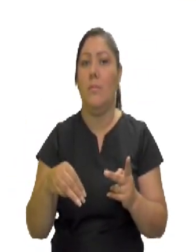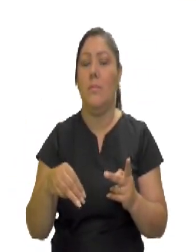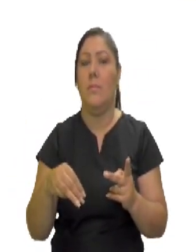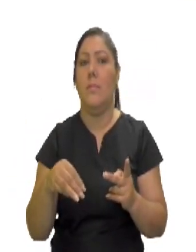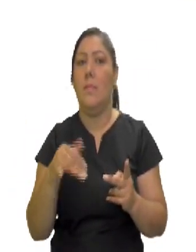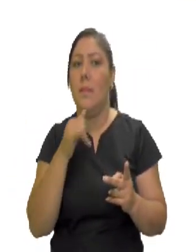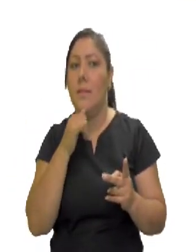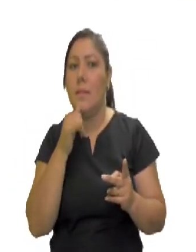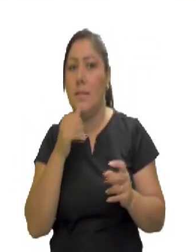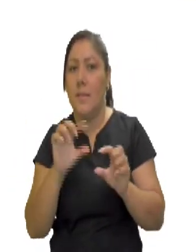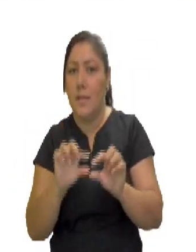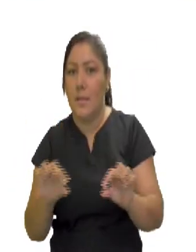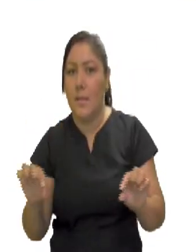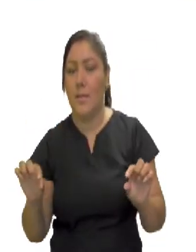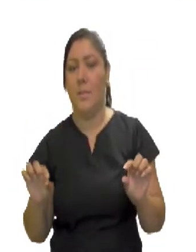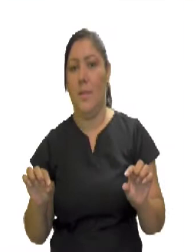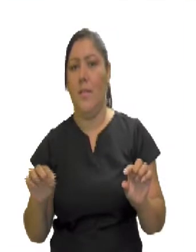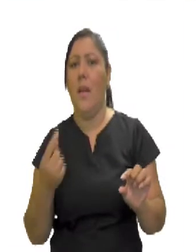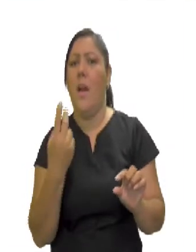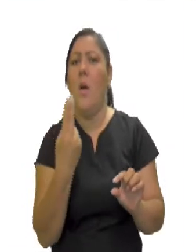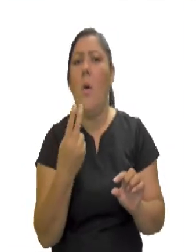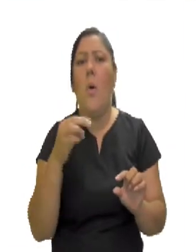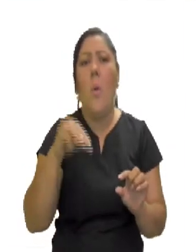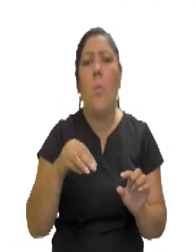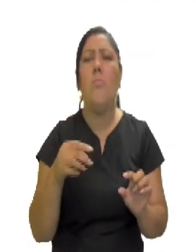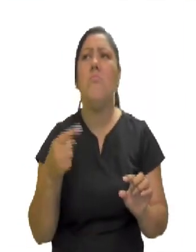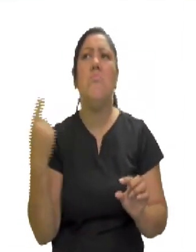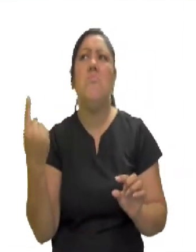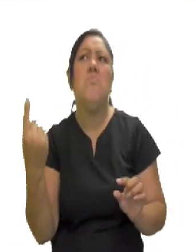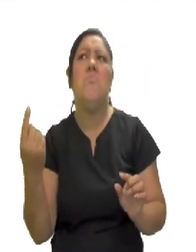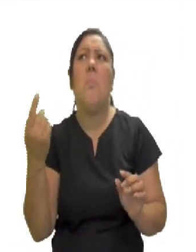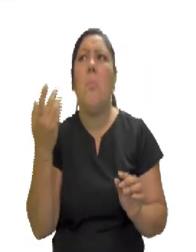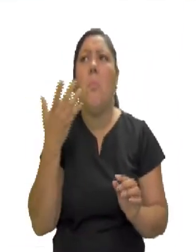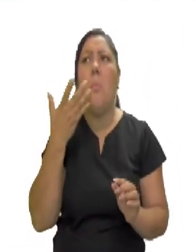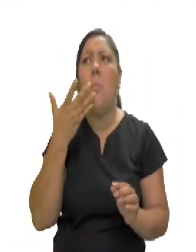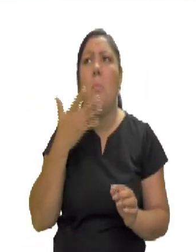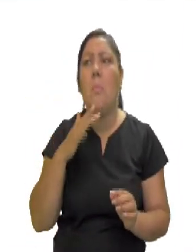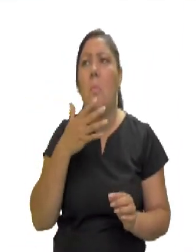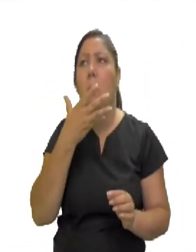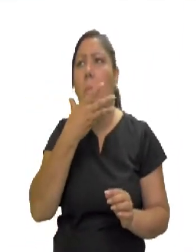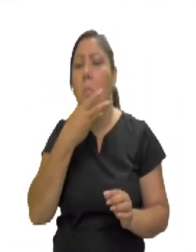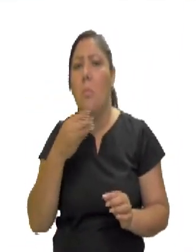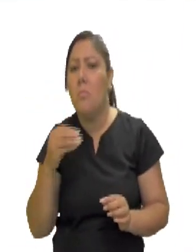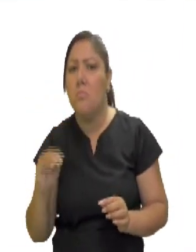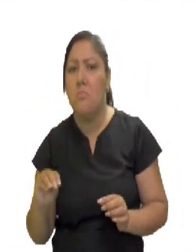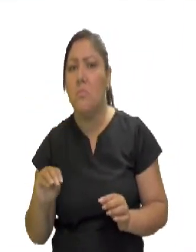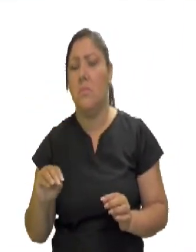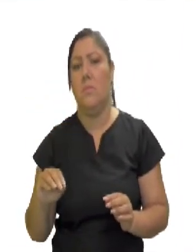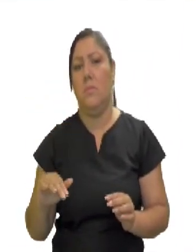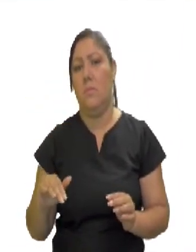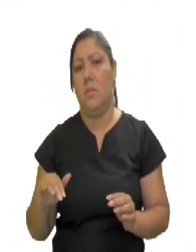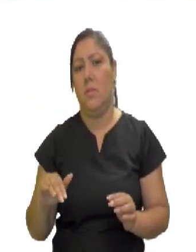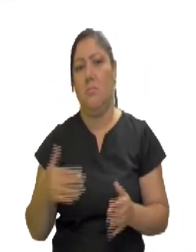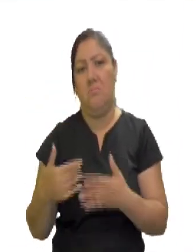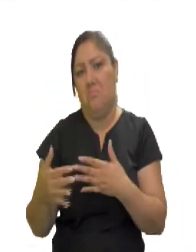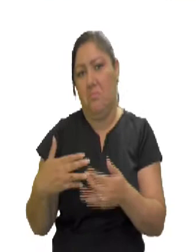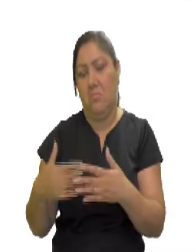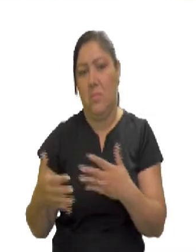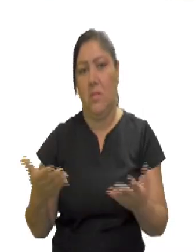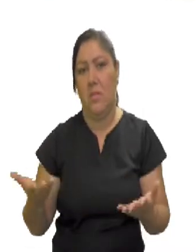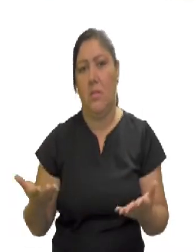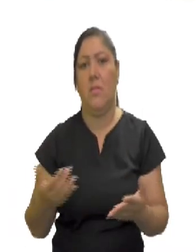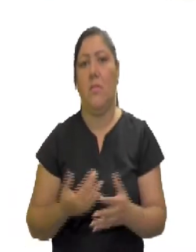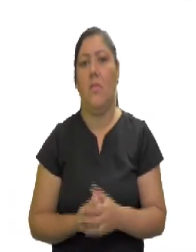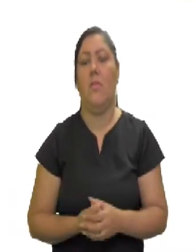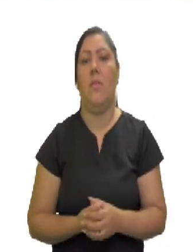dançar, aí eu estou falando de um menino qualquer, né? Eu estou me referindo a uma criança qualquer, ou seja,